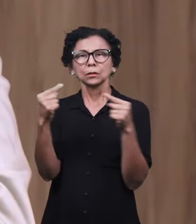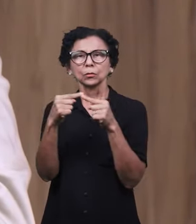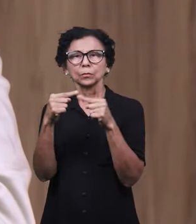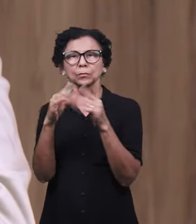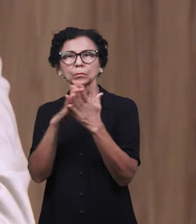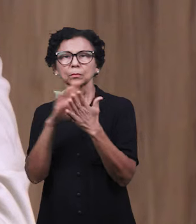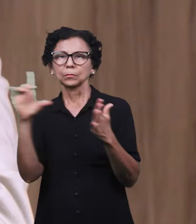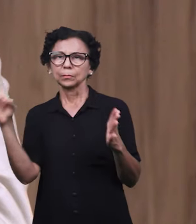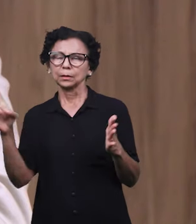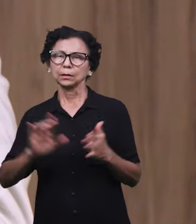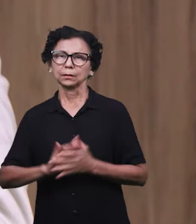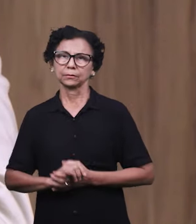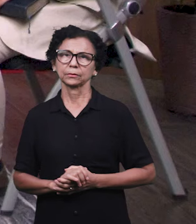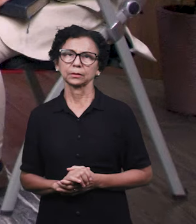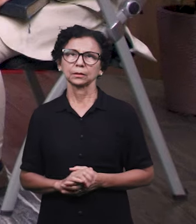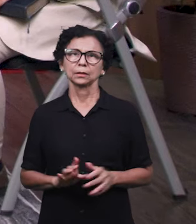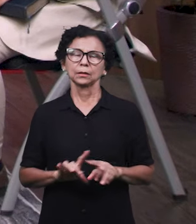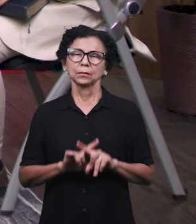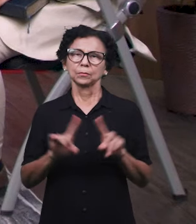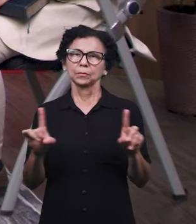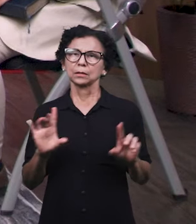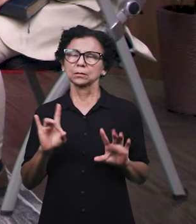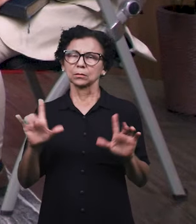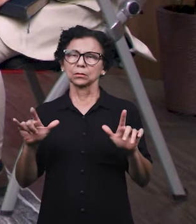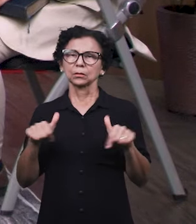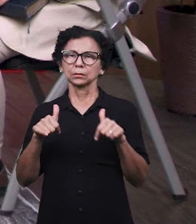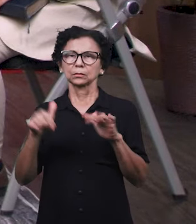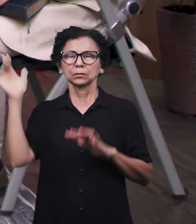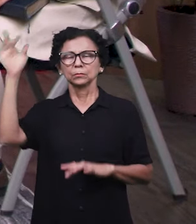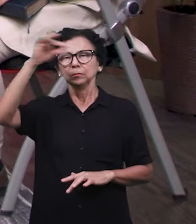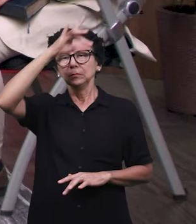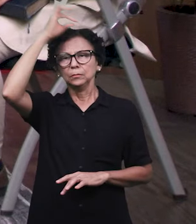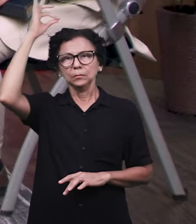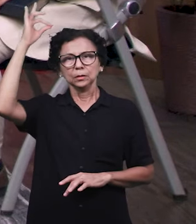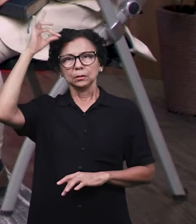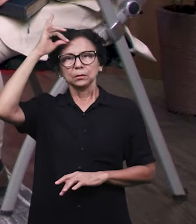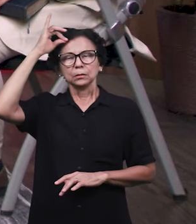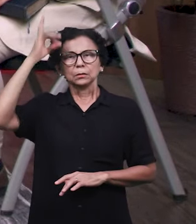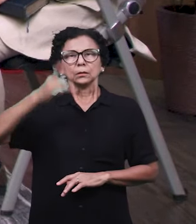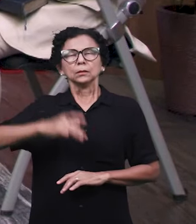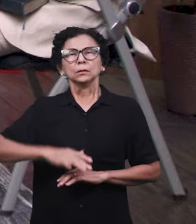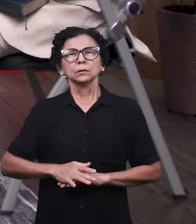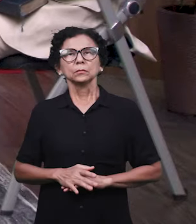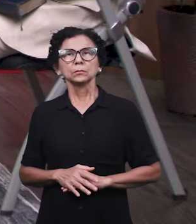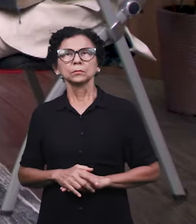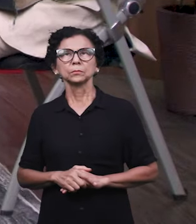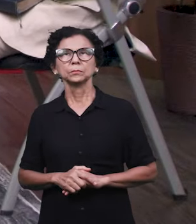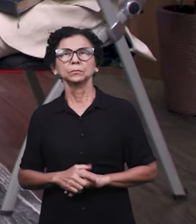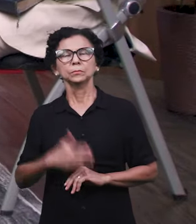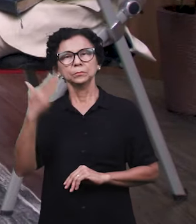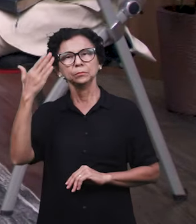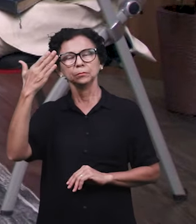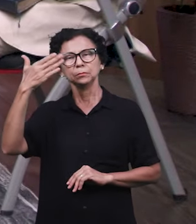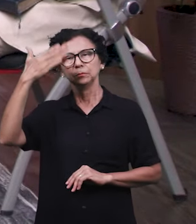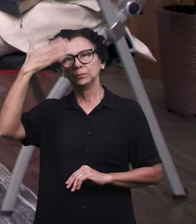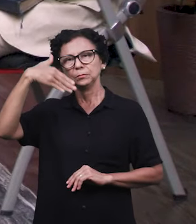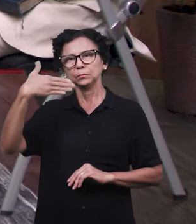nossa vida. E até tem uma questão também com relação ao universo, né, pastor? Sim. Quando você